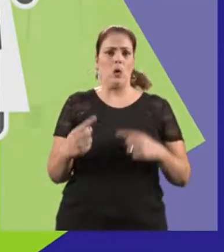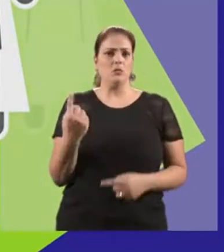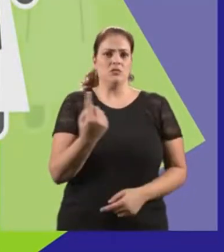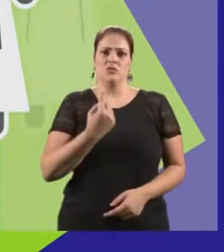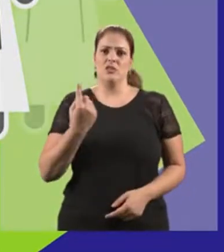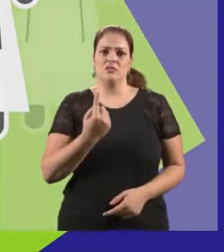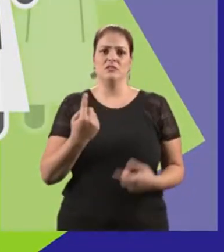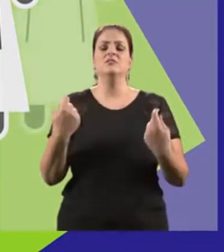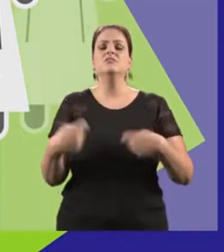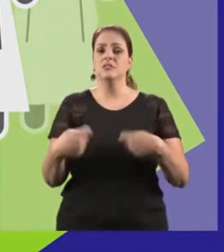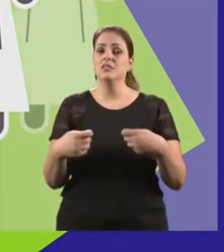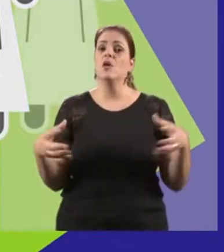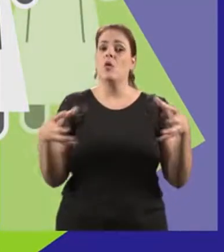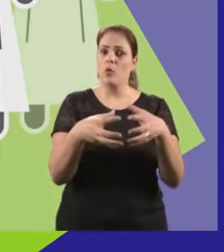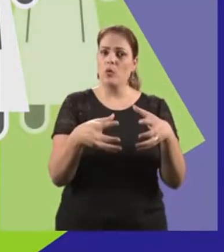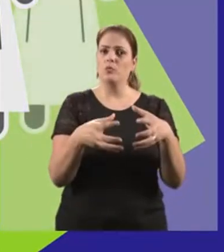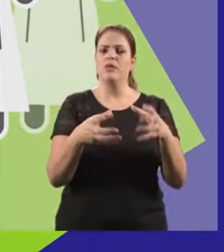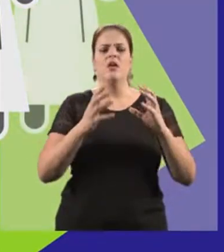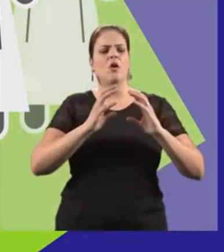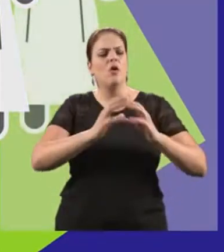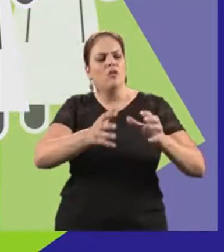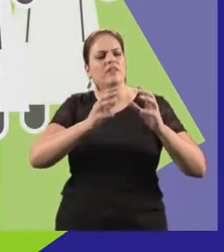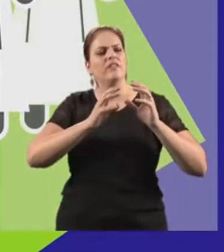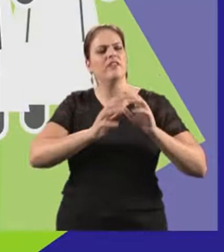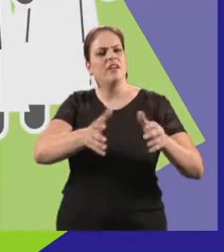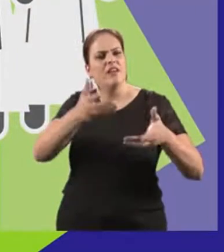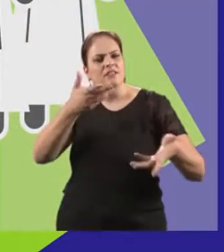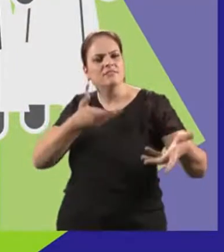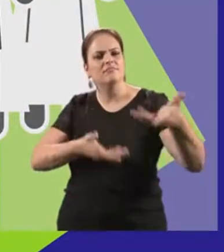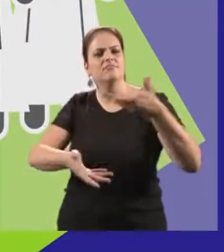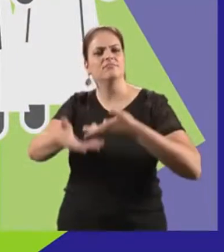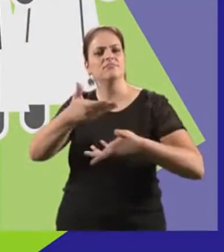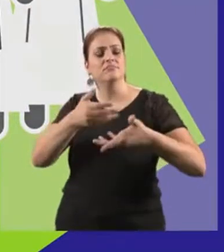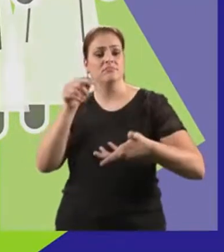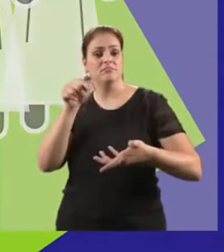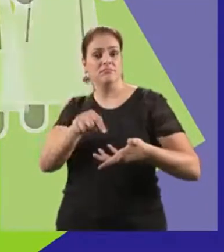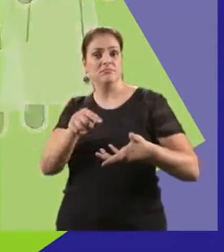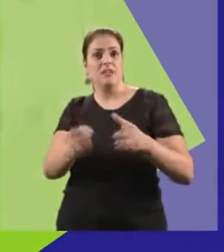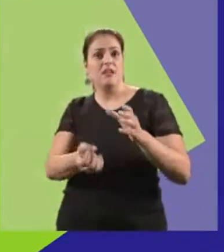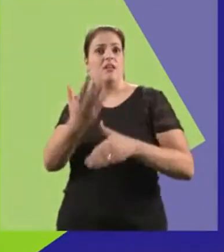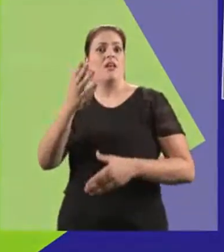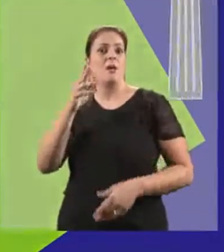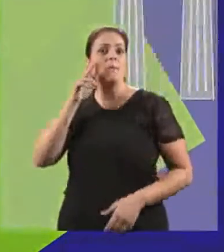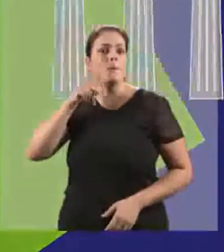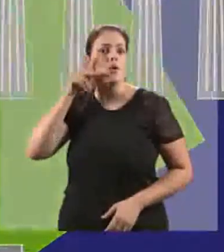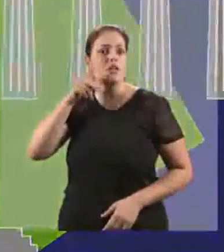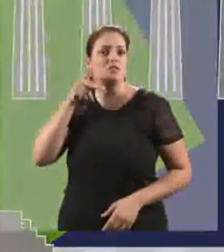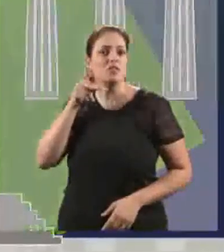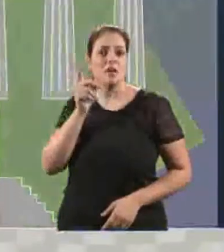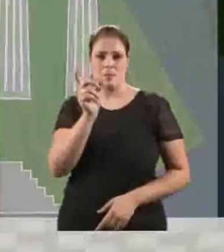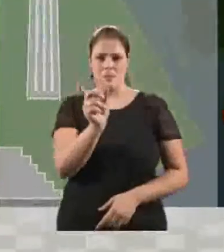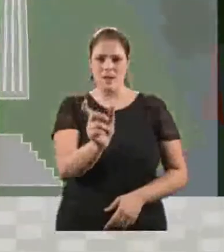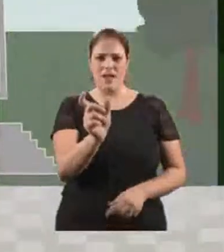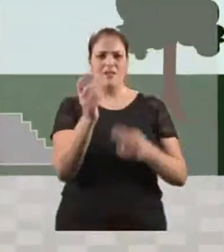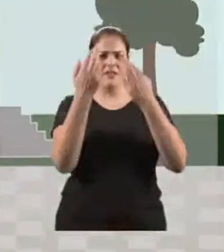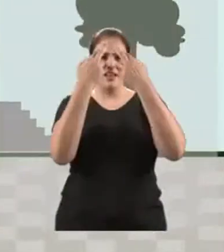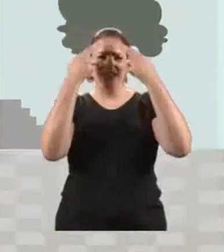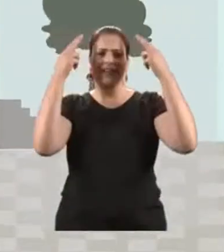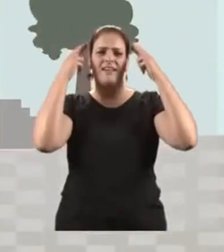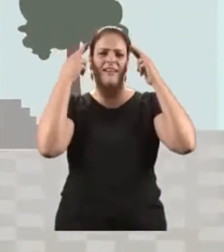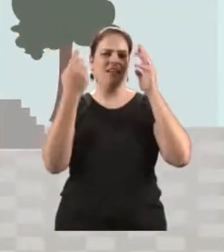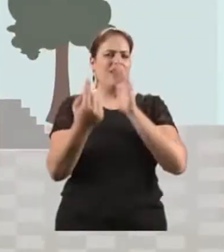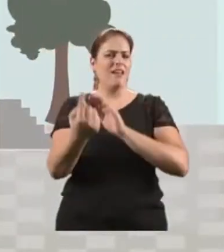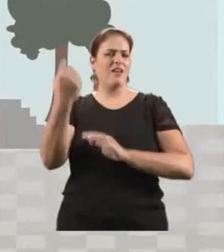grupos. E é da convivência uns com os outros que nasce a política. A palavra vem do grego e, na sua origem,